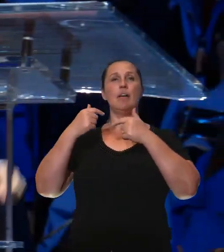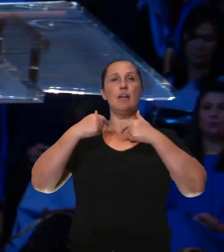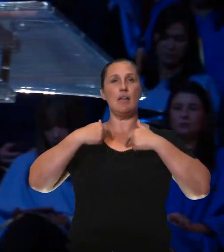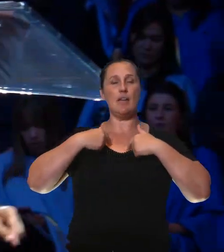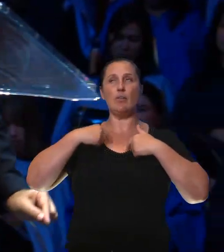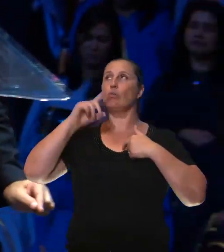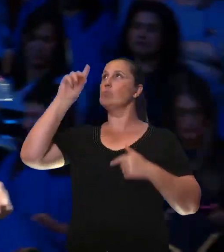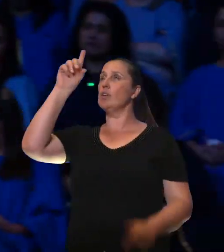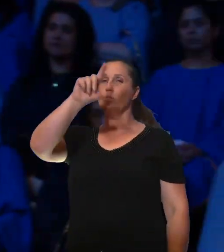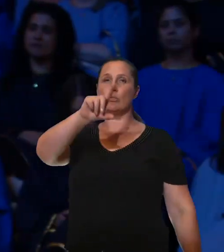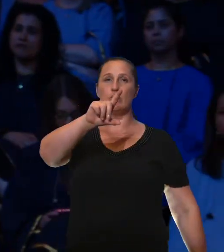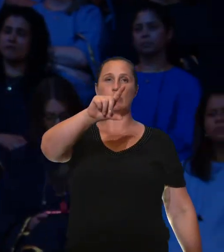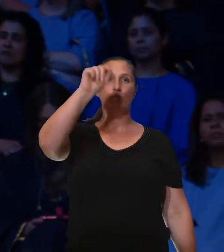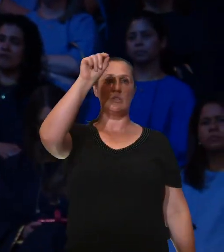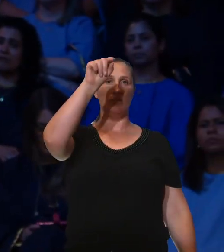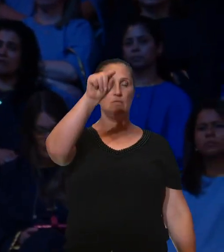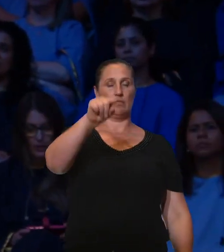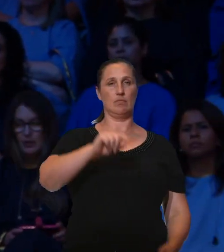te chamei.